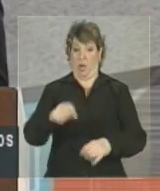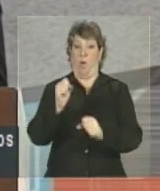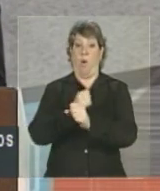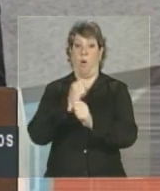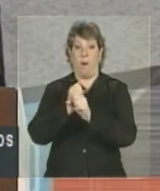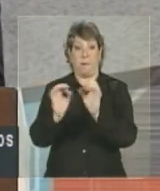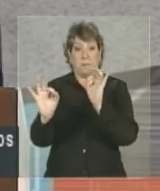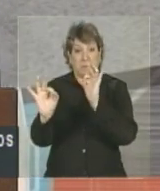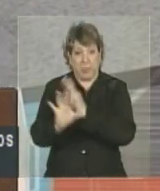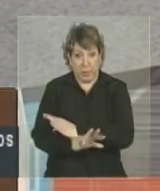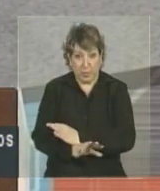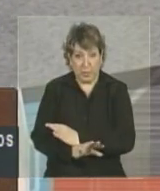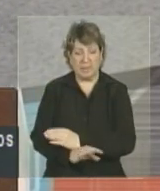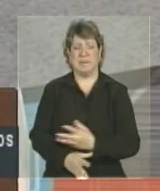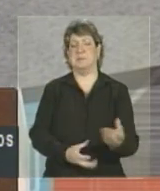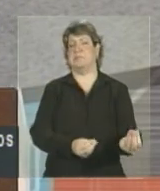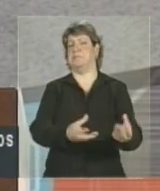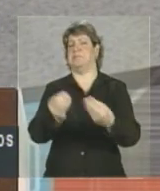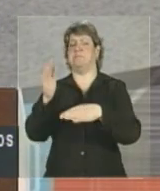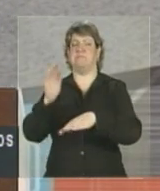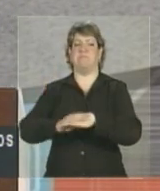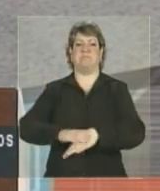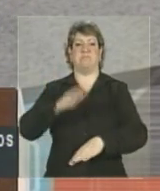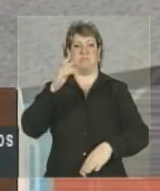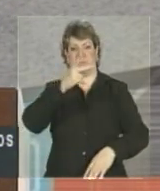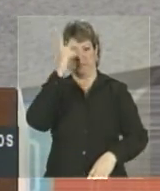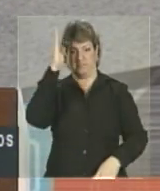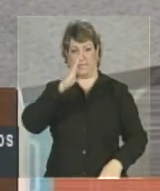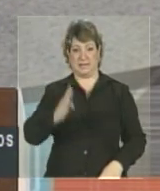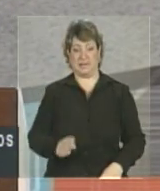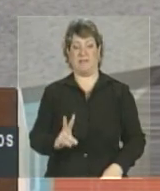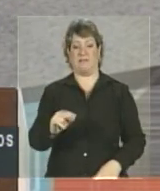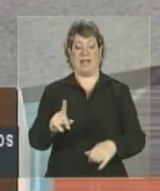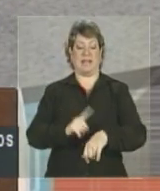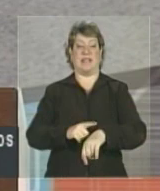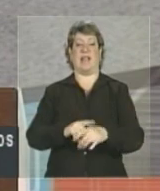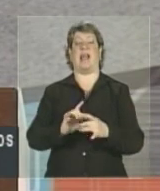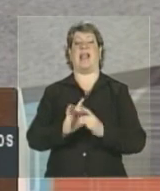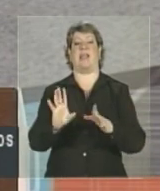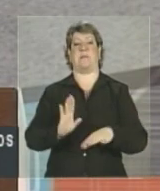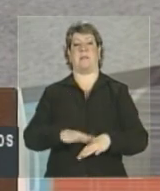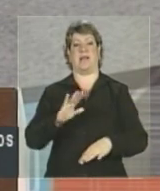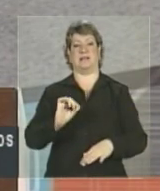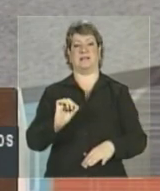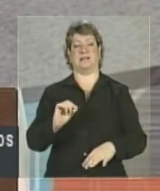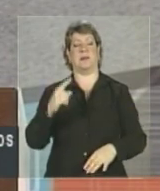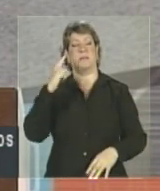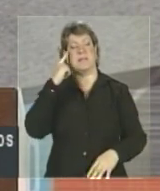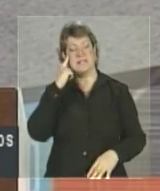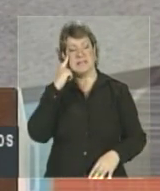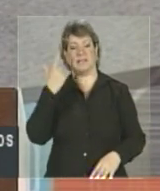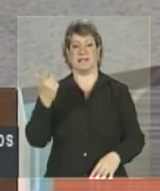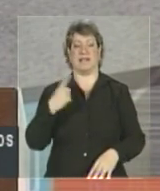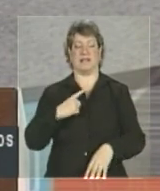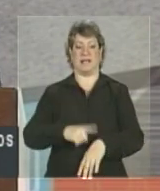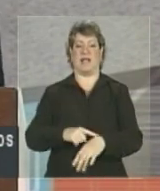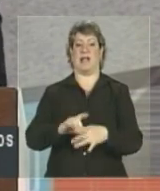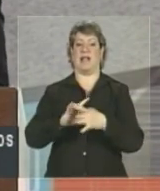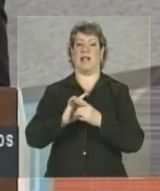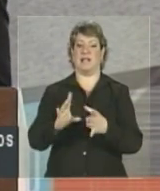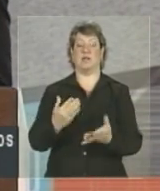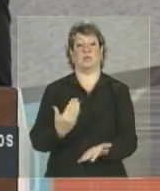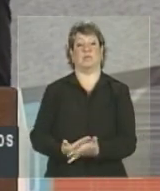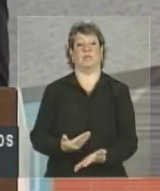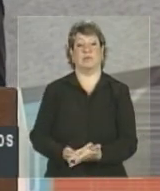estiverem prontas, milhões de brasileiros terão mais tempo livre para pensar, tempo livre